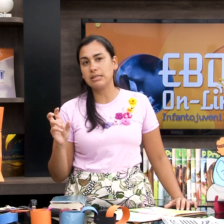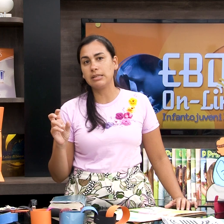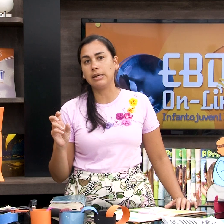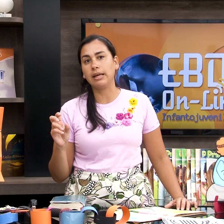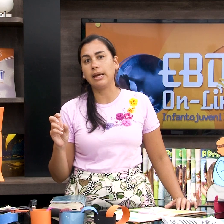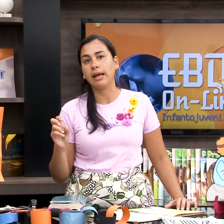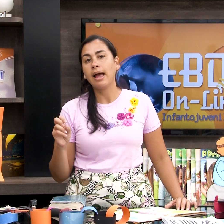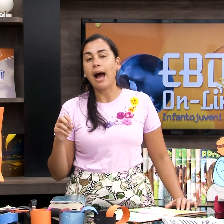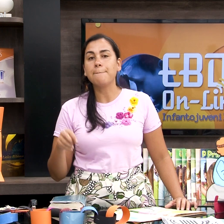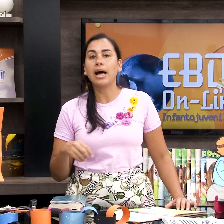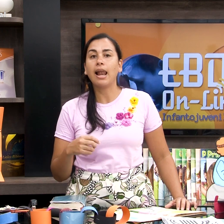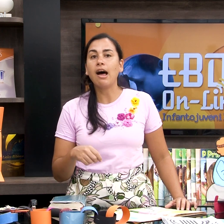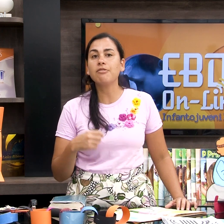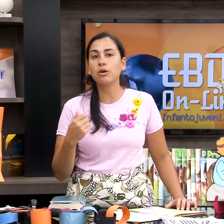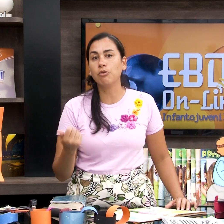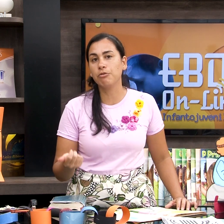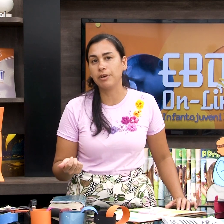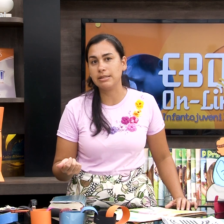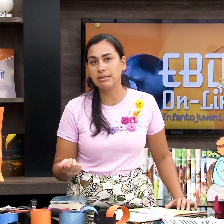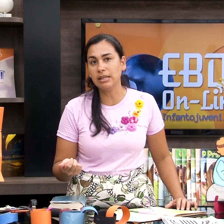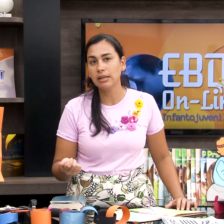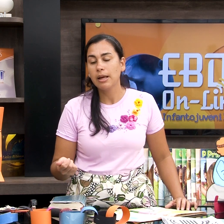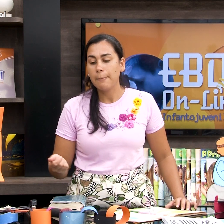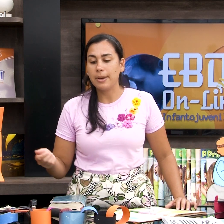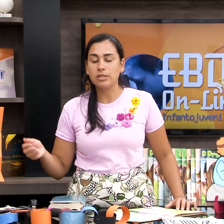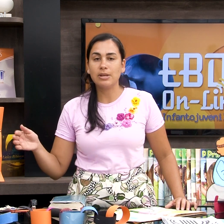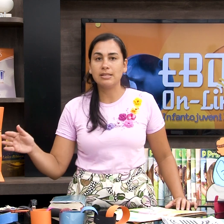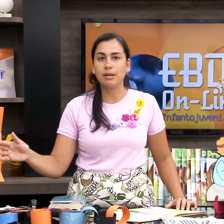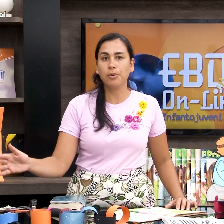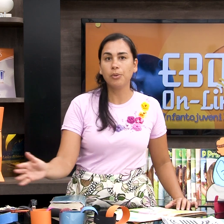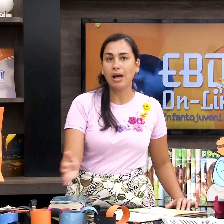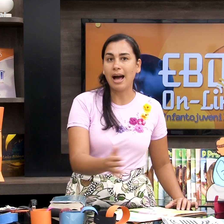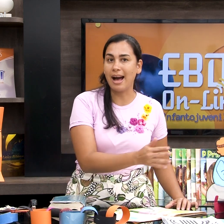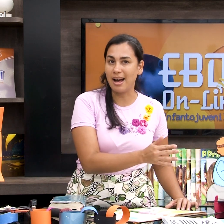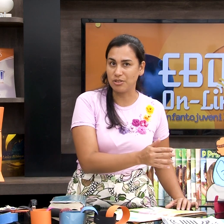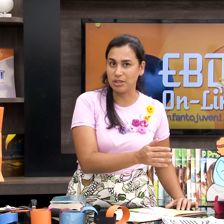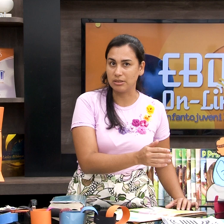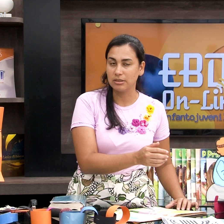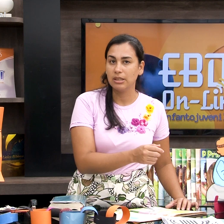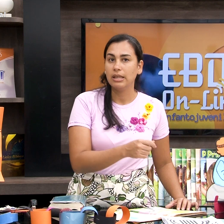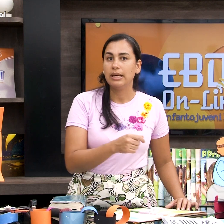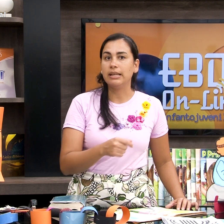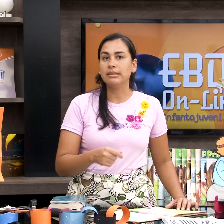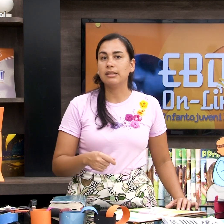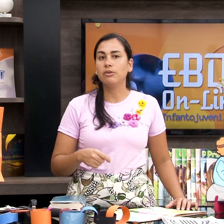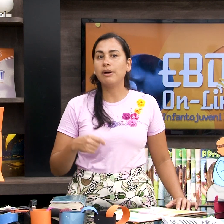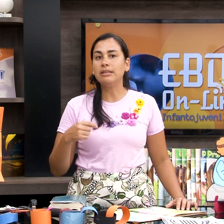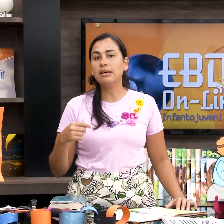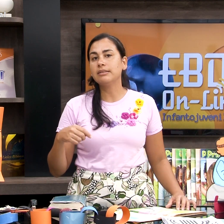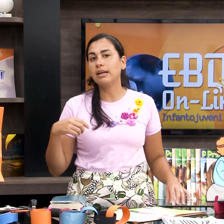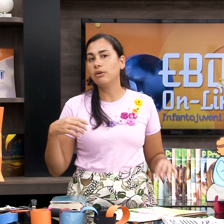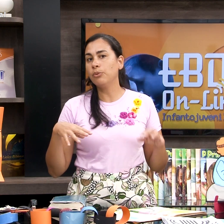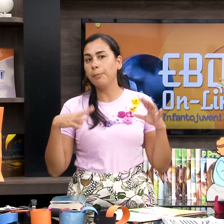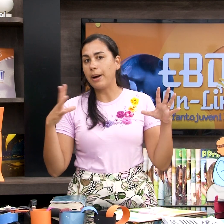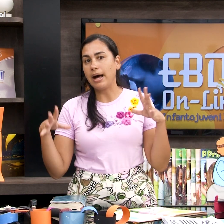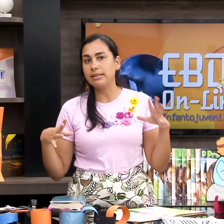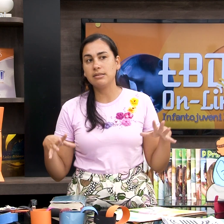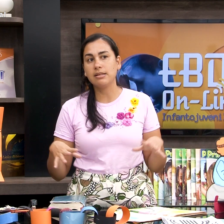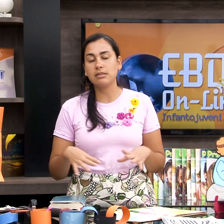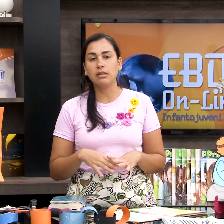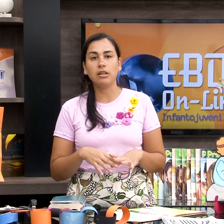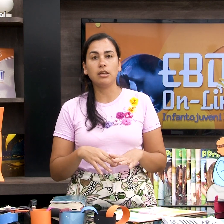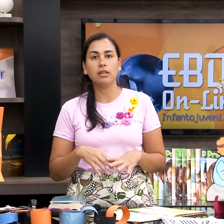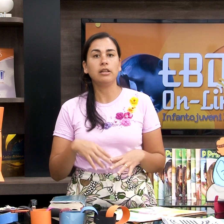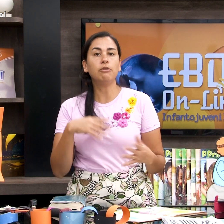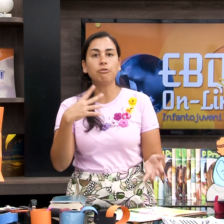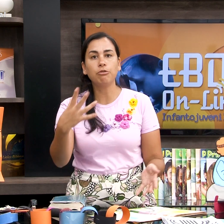um exemplo que diz assim, a palavra convence, mas o exemplo arrasta. Então, não adianta um pai